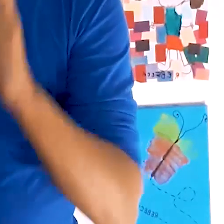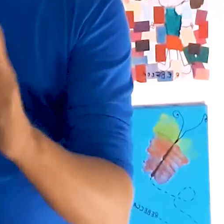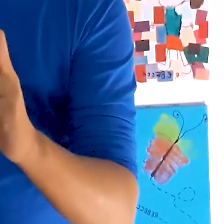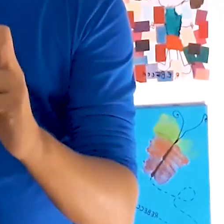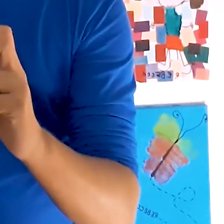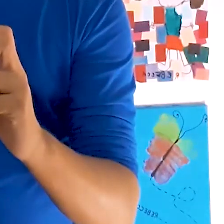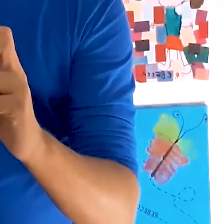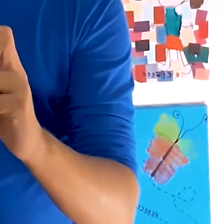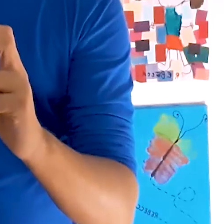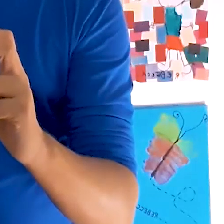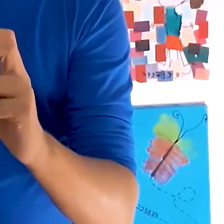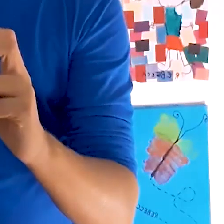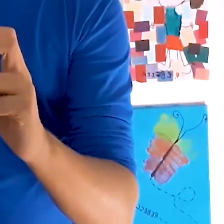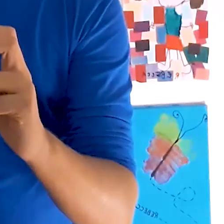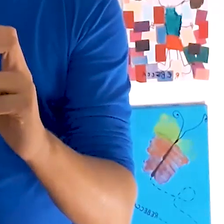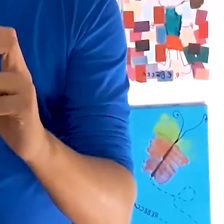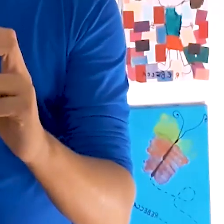Metrô.